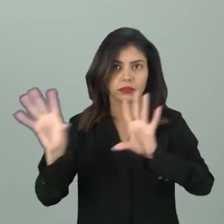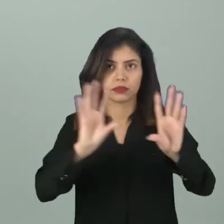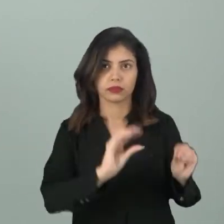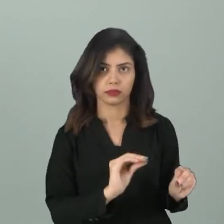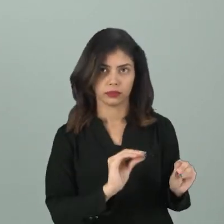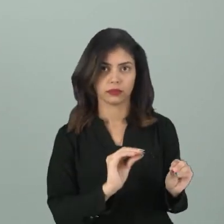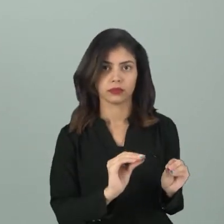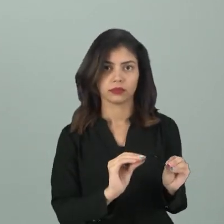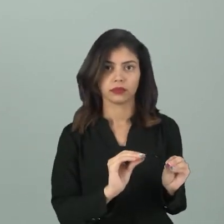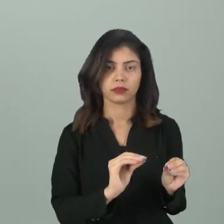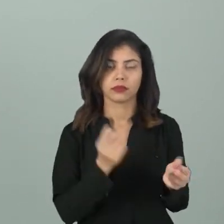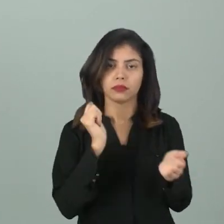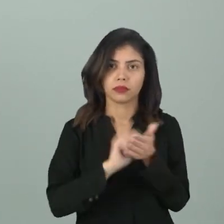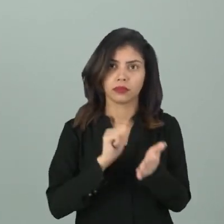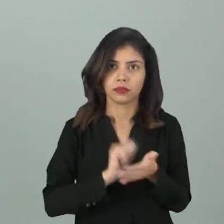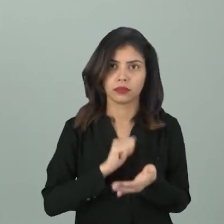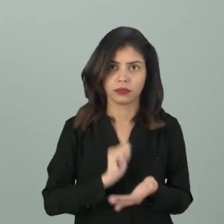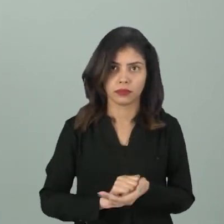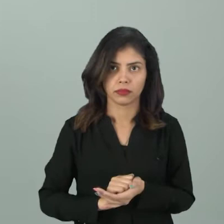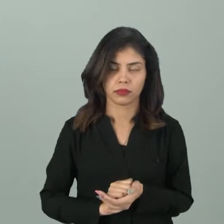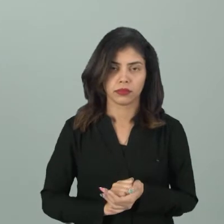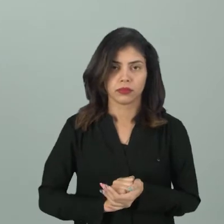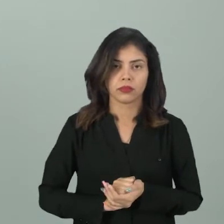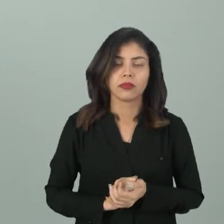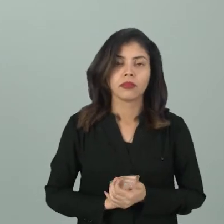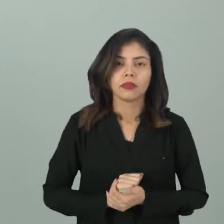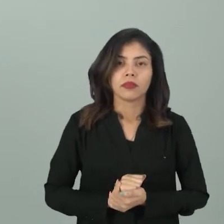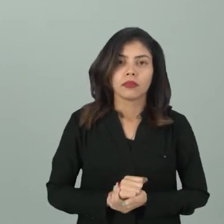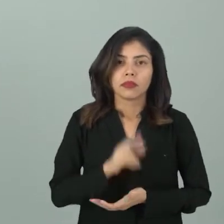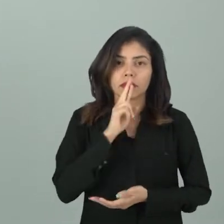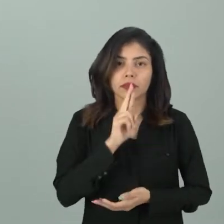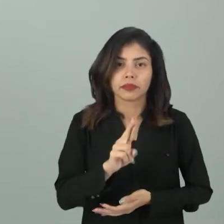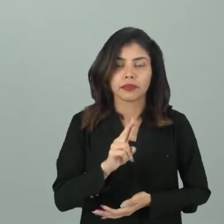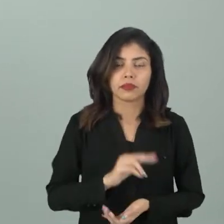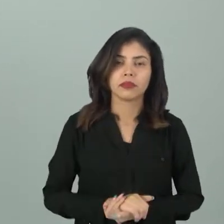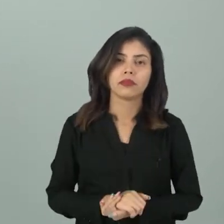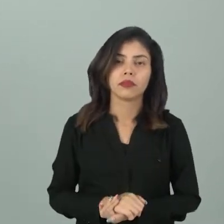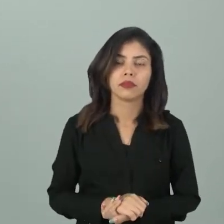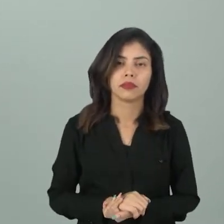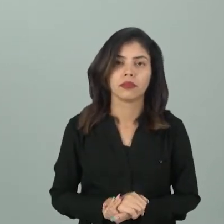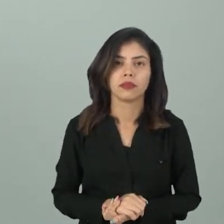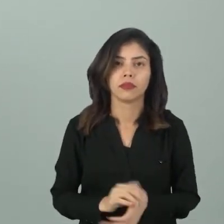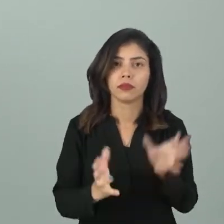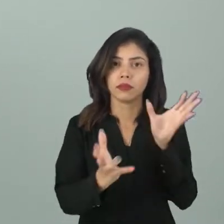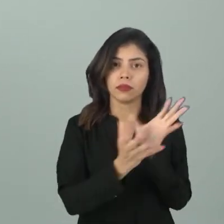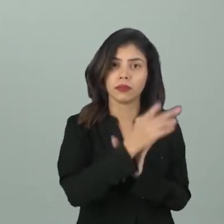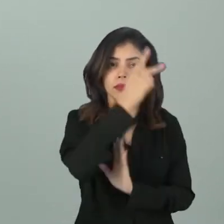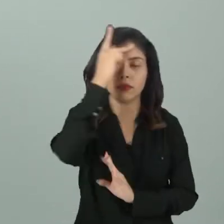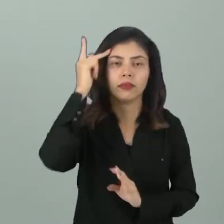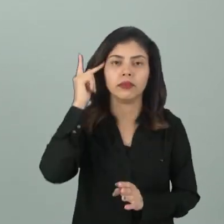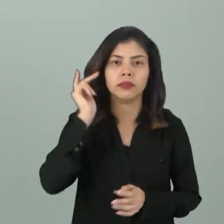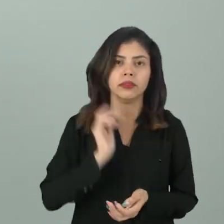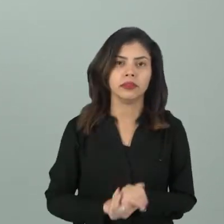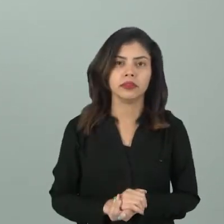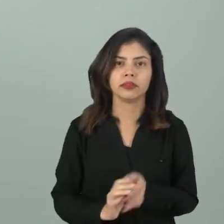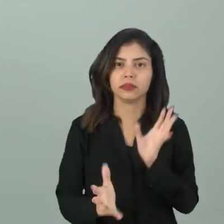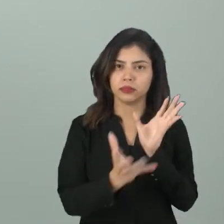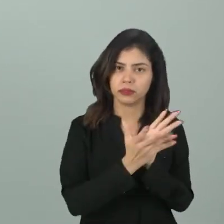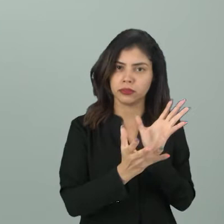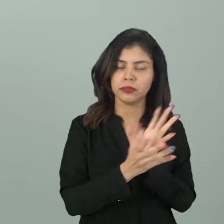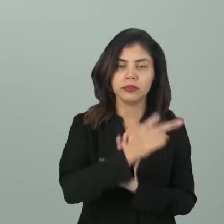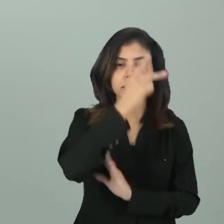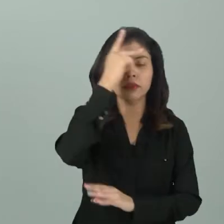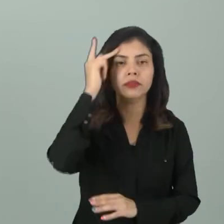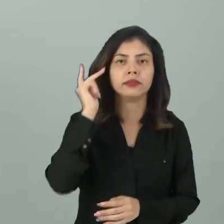um questionário e esse questionário será respondido por um grupo de pessoas. E esse grupo